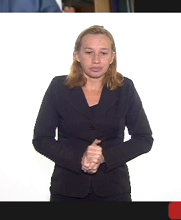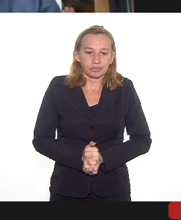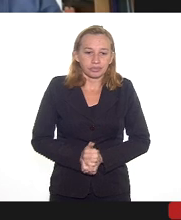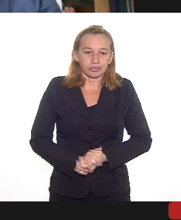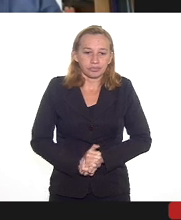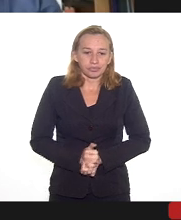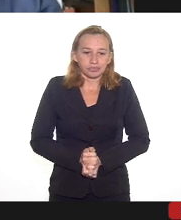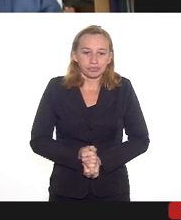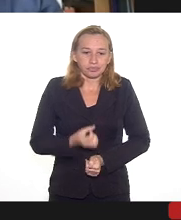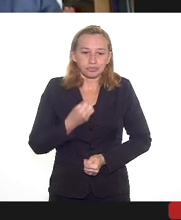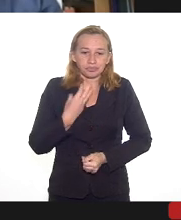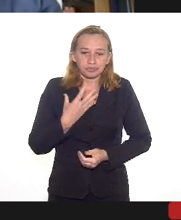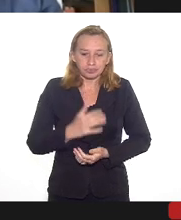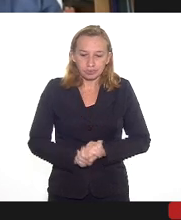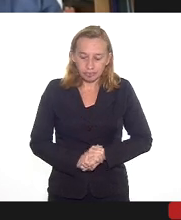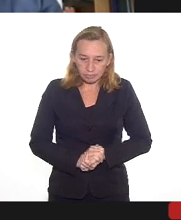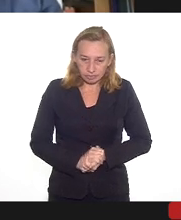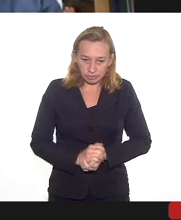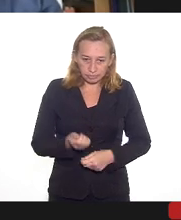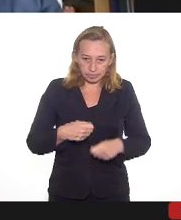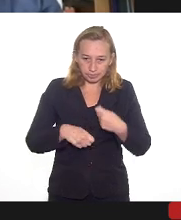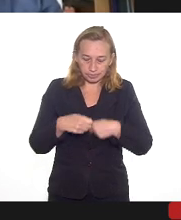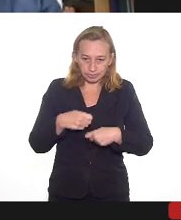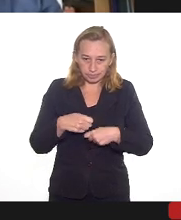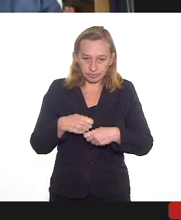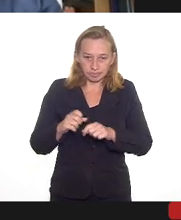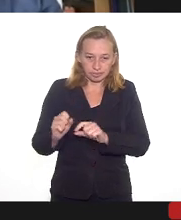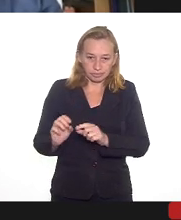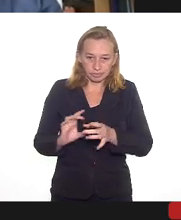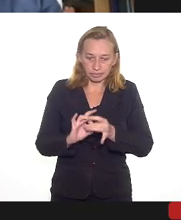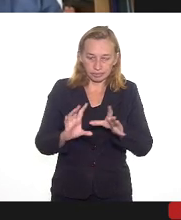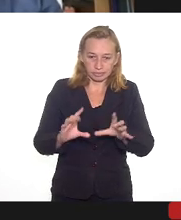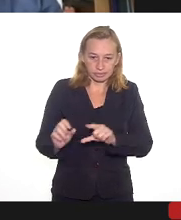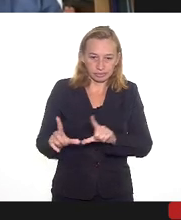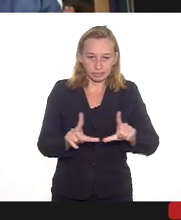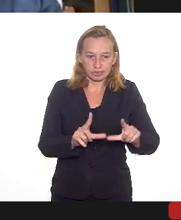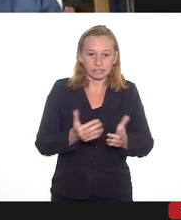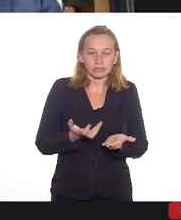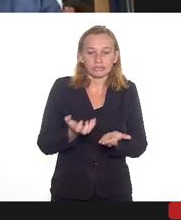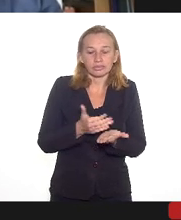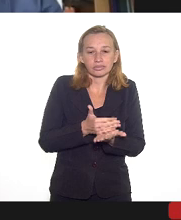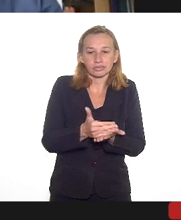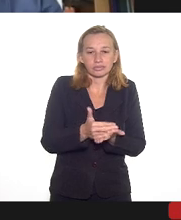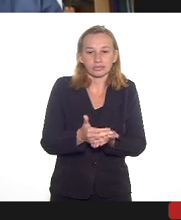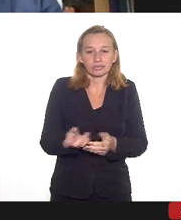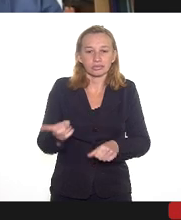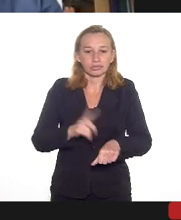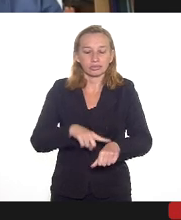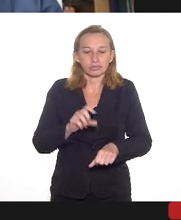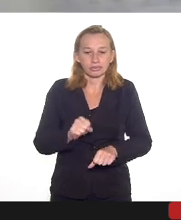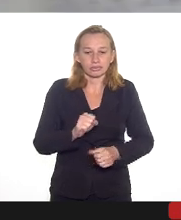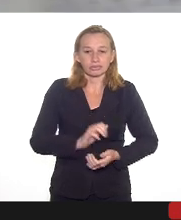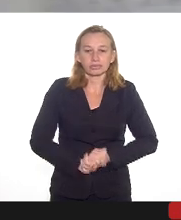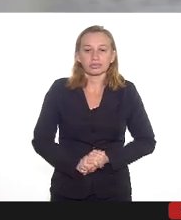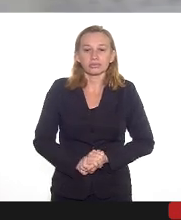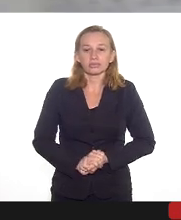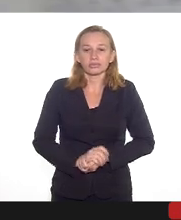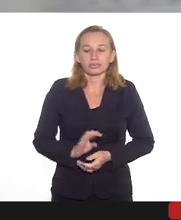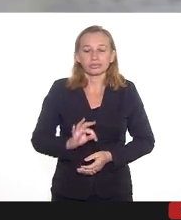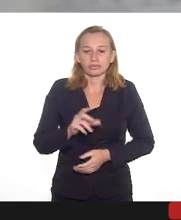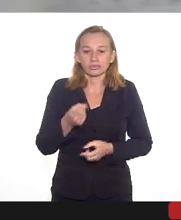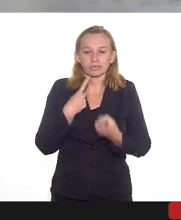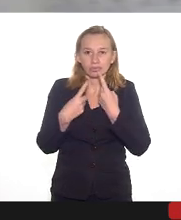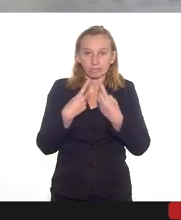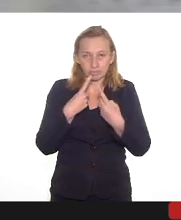Bom, enquanto o administrador vai fazendo a liberação, eu quero iniciar até para ganhar tempo. Dentro de toda a